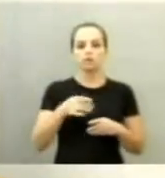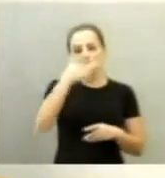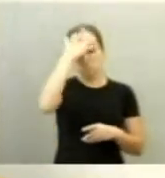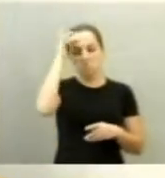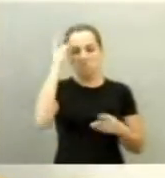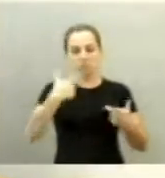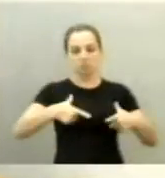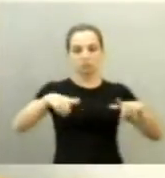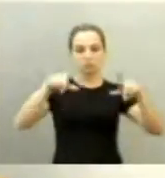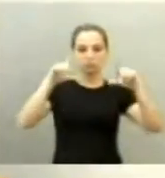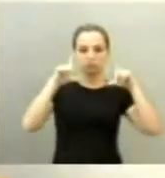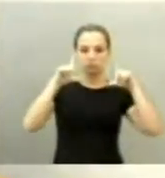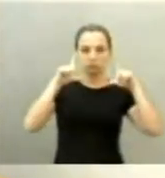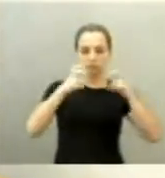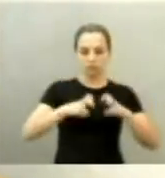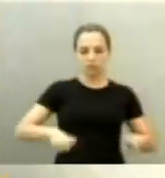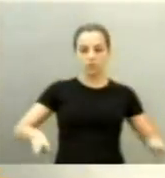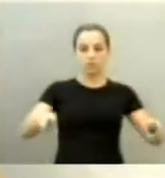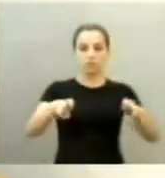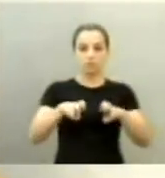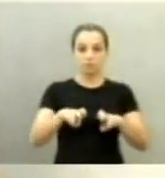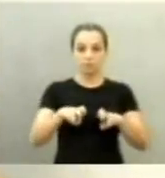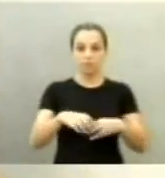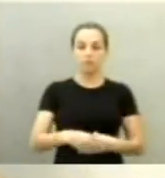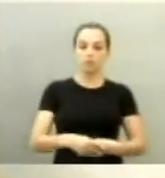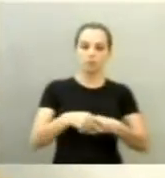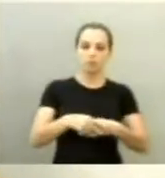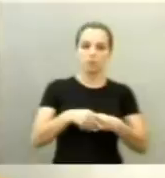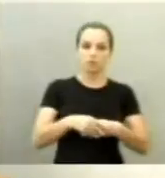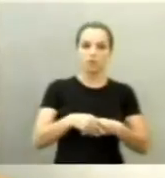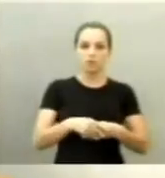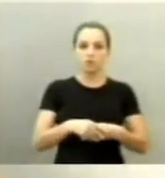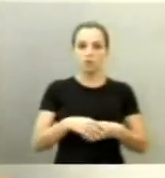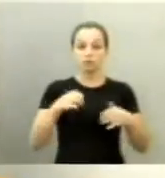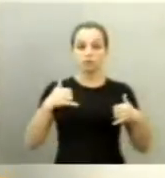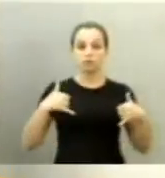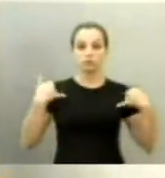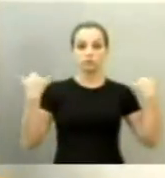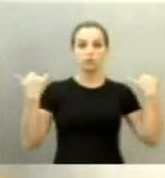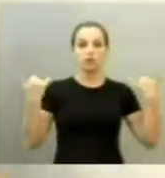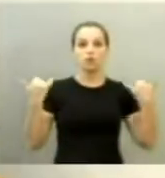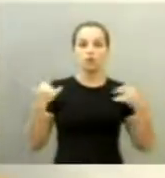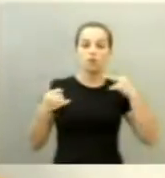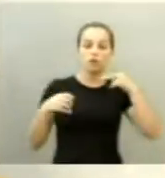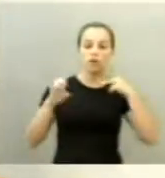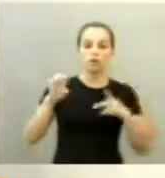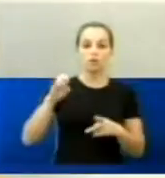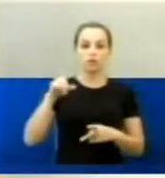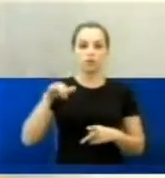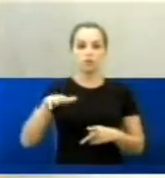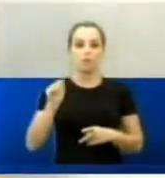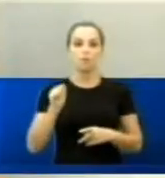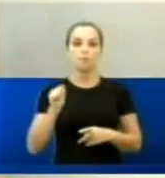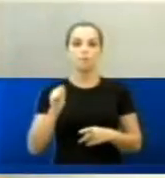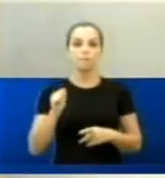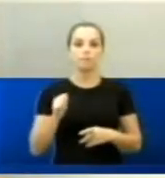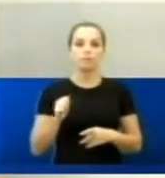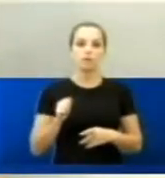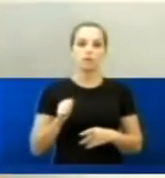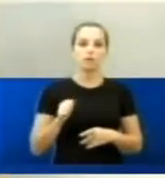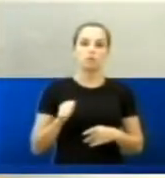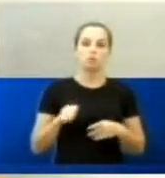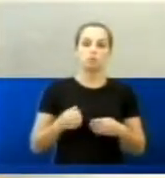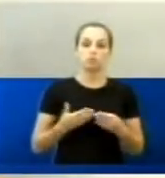casa. Mais uma vez, parabenizar a aniversariante de hoje, a vereadora Edna Martins. O Adilson já